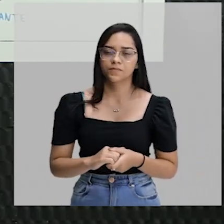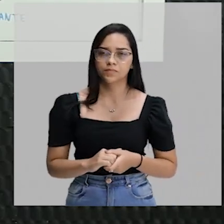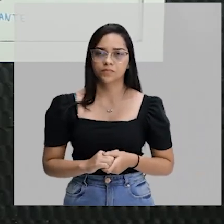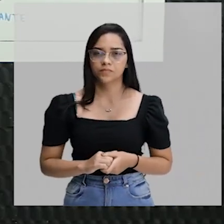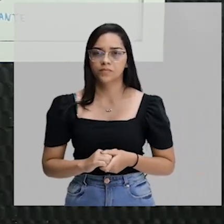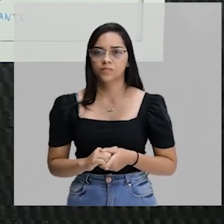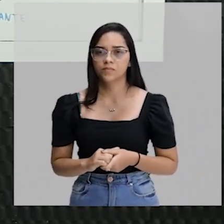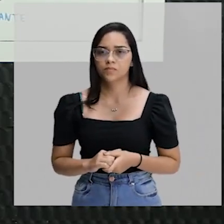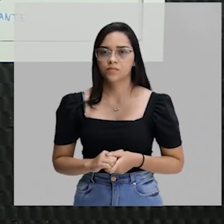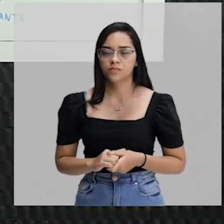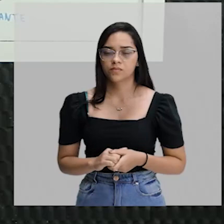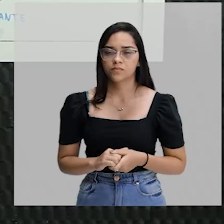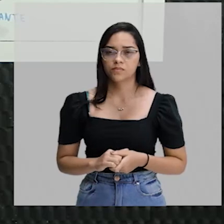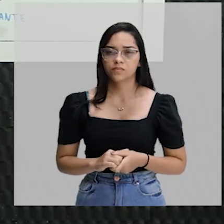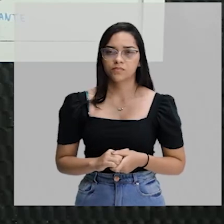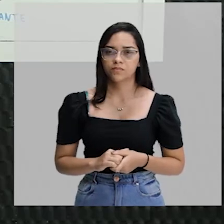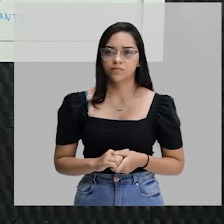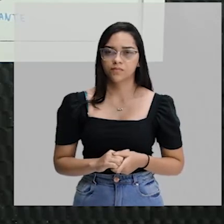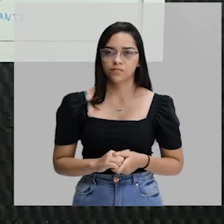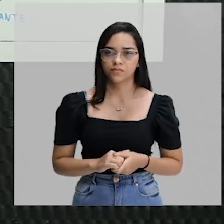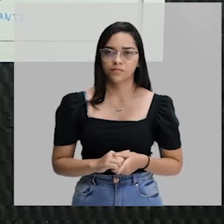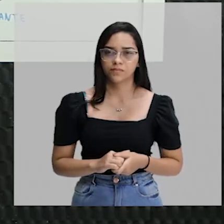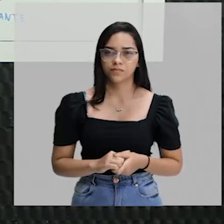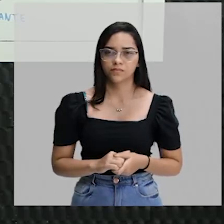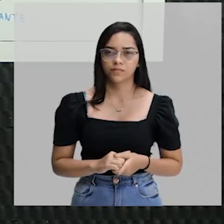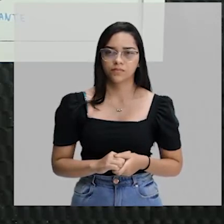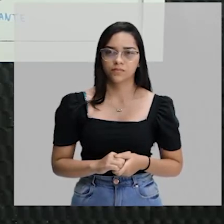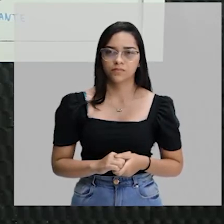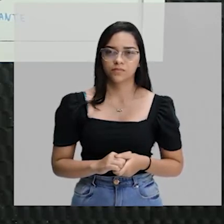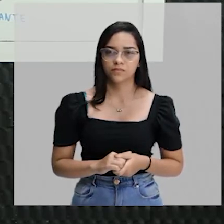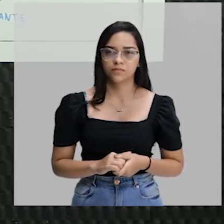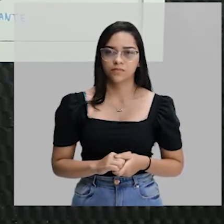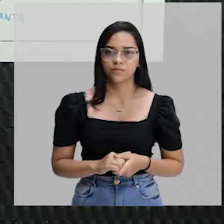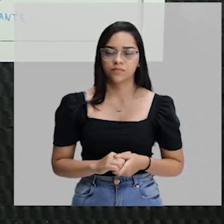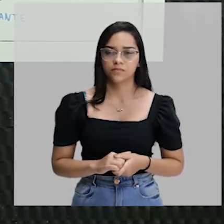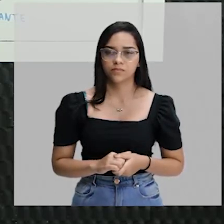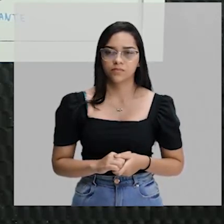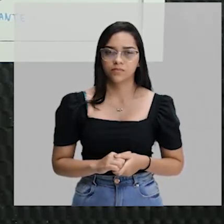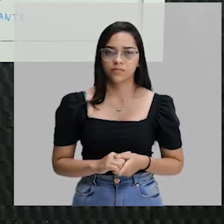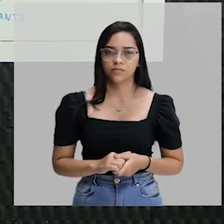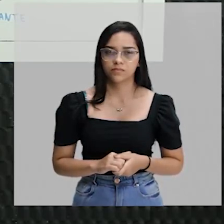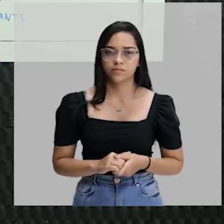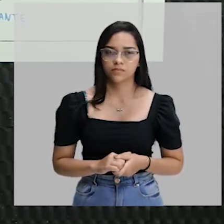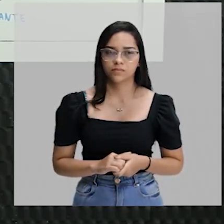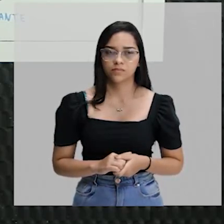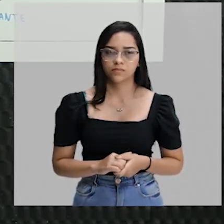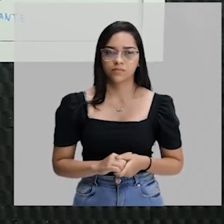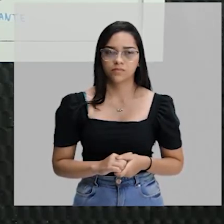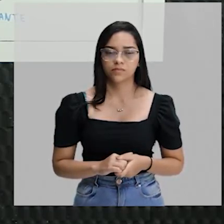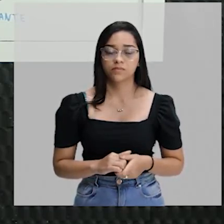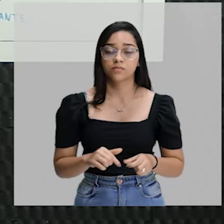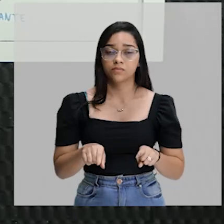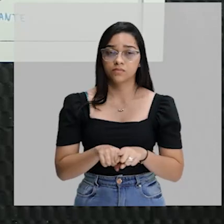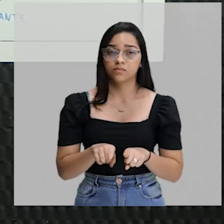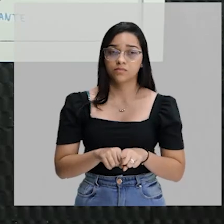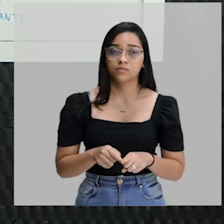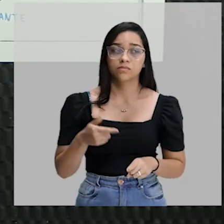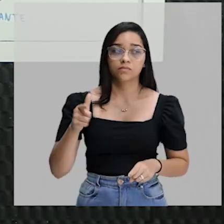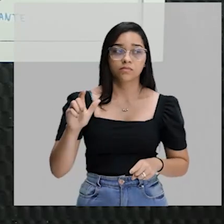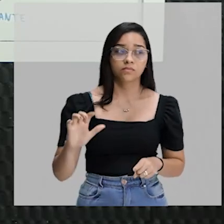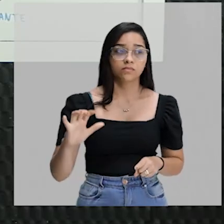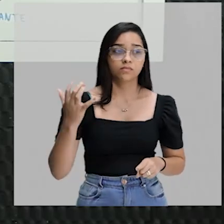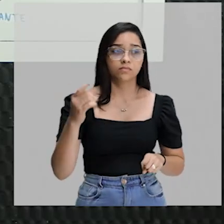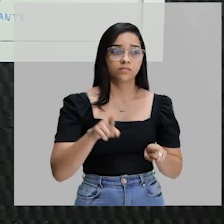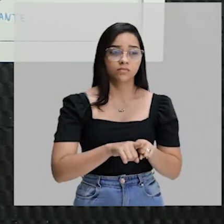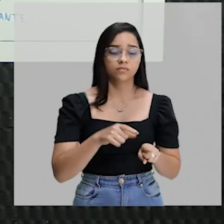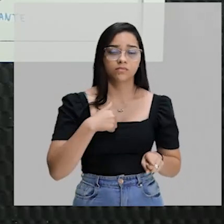ou todas as filhas mulheres desse homem que é afetado, tá certo? Uma outra situação que eu até